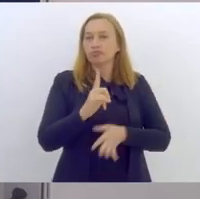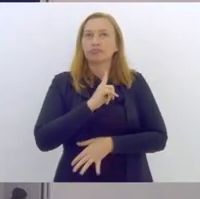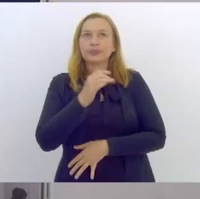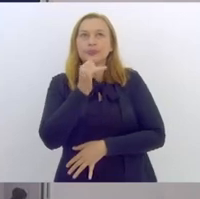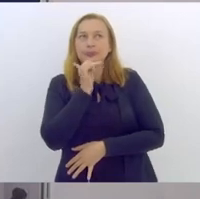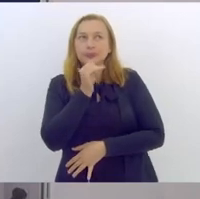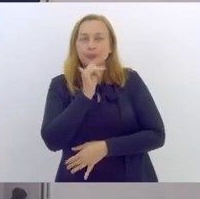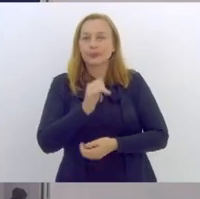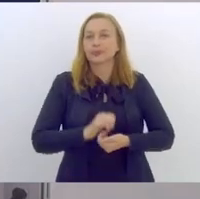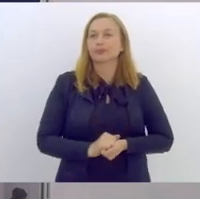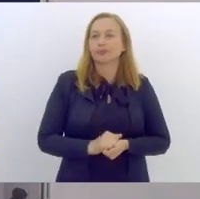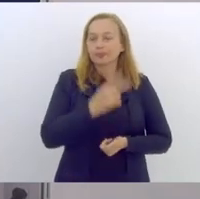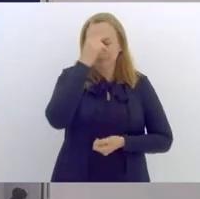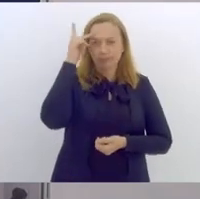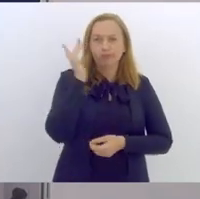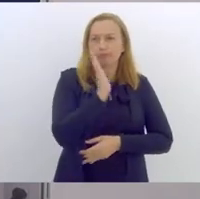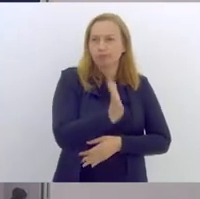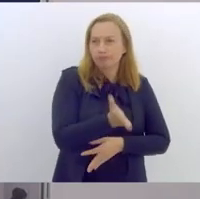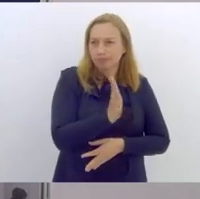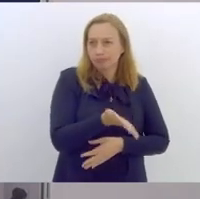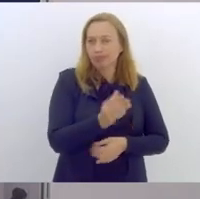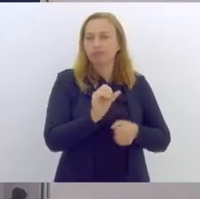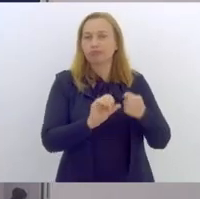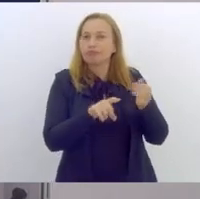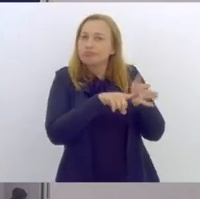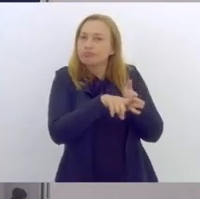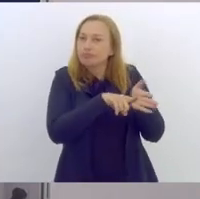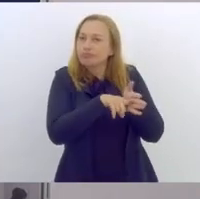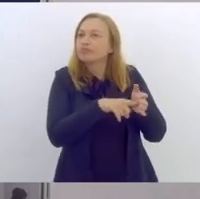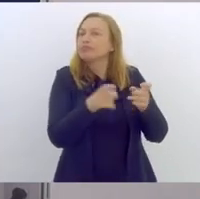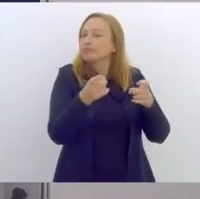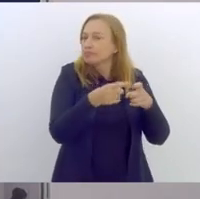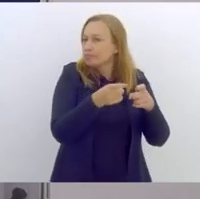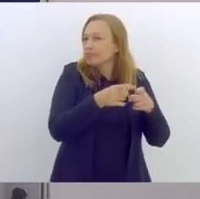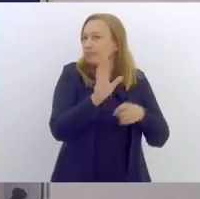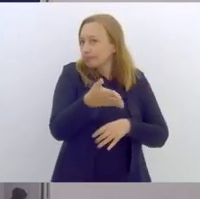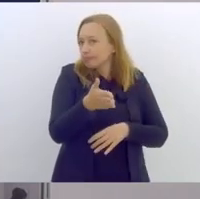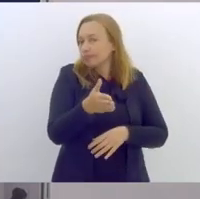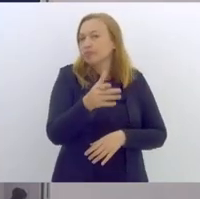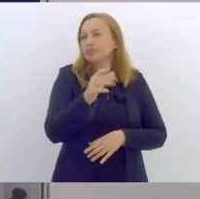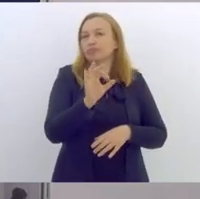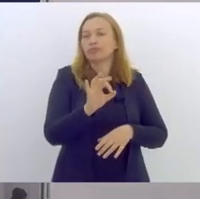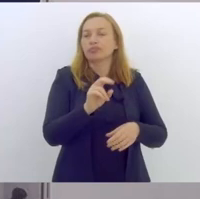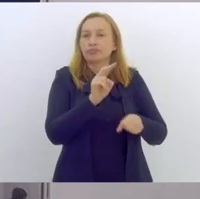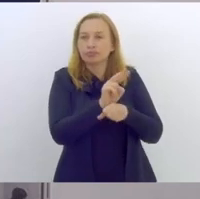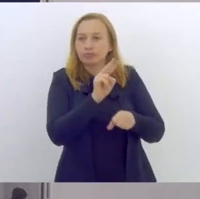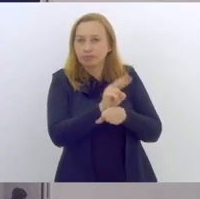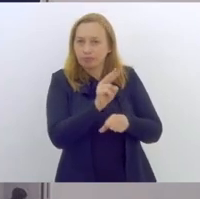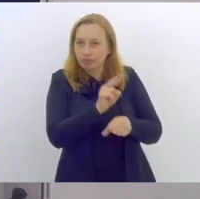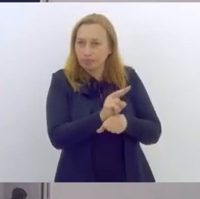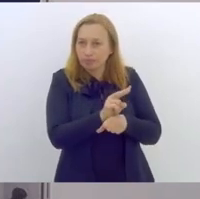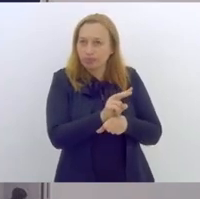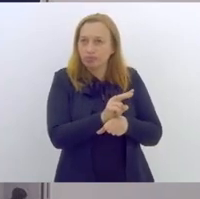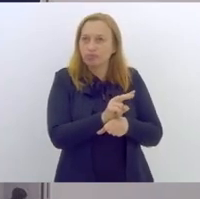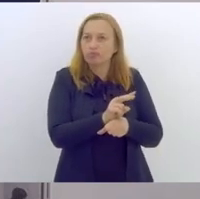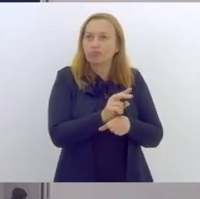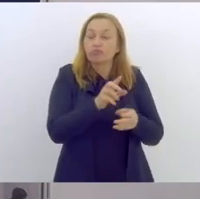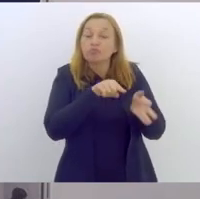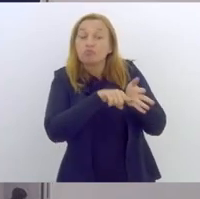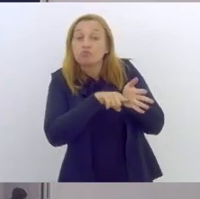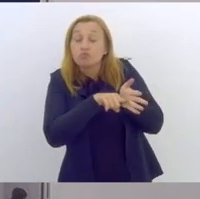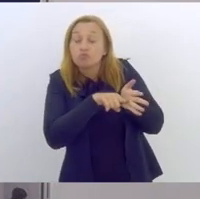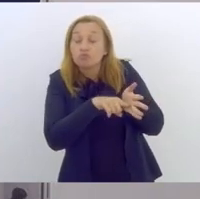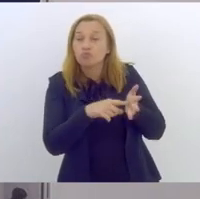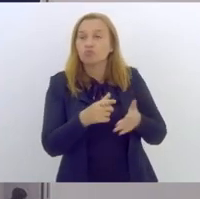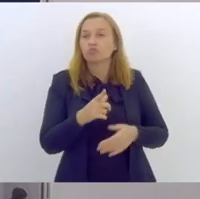do pessoal que já fez exame médico por exemplo do cargo de inspetor investigador você tem ali na média ali na